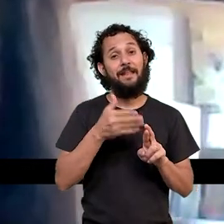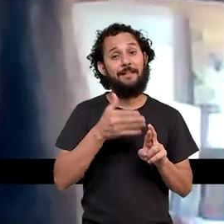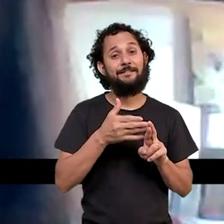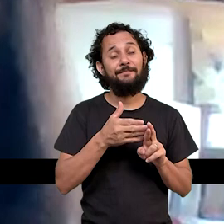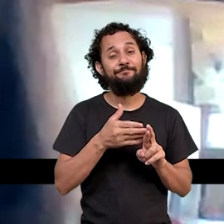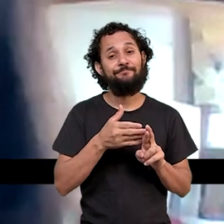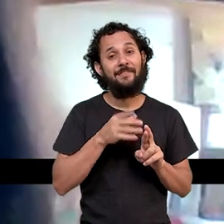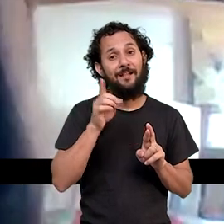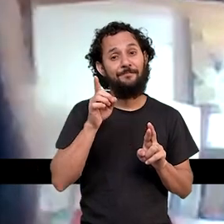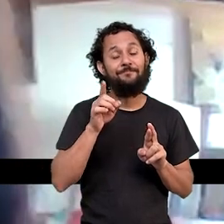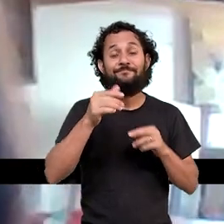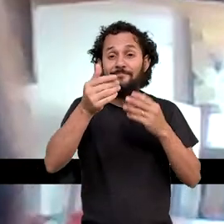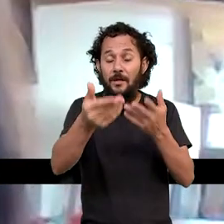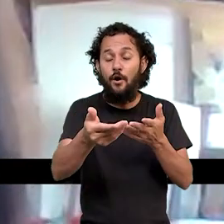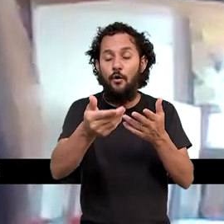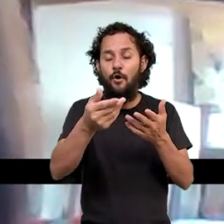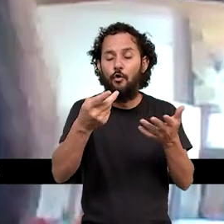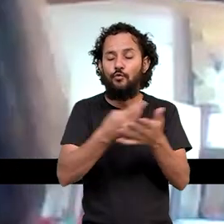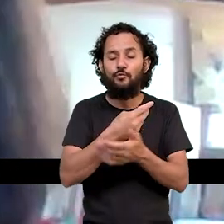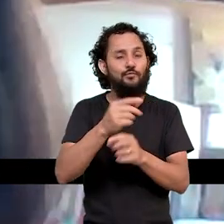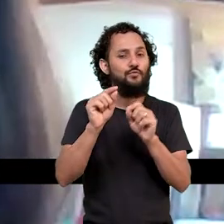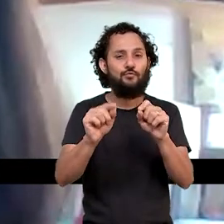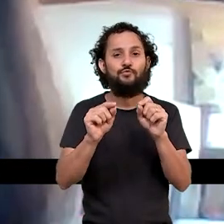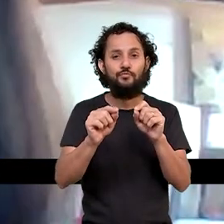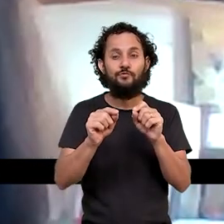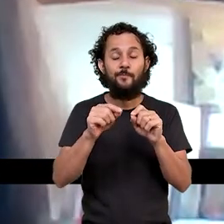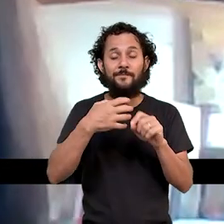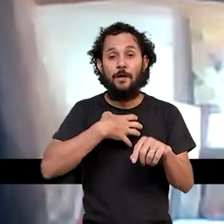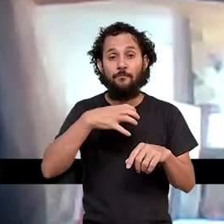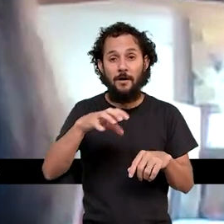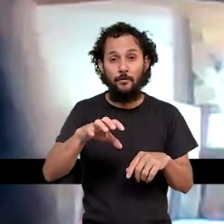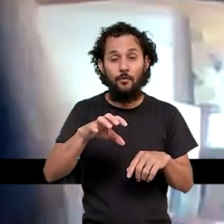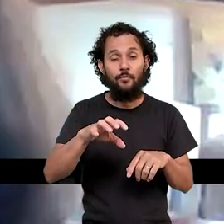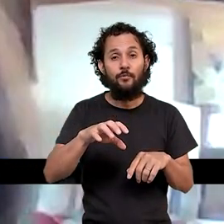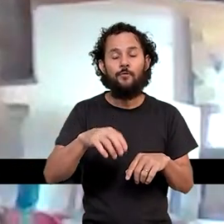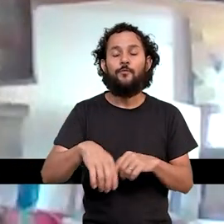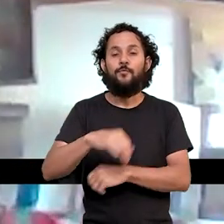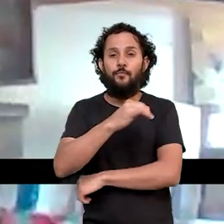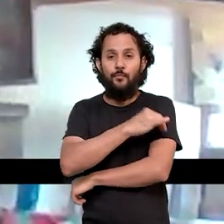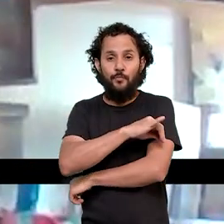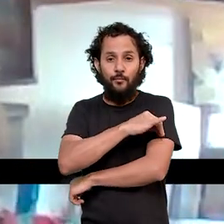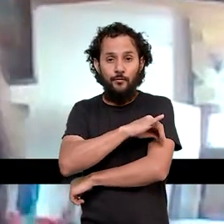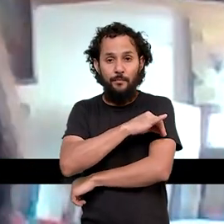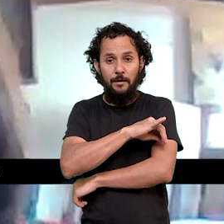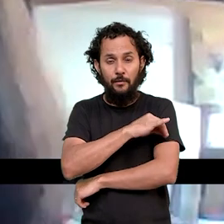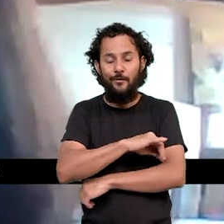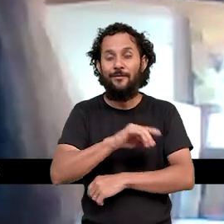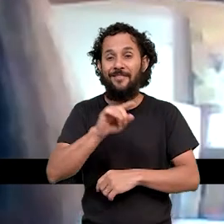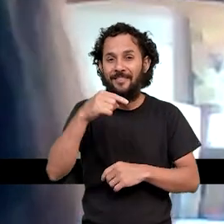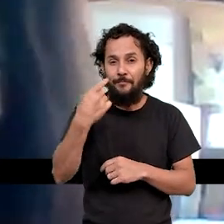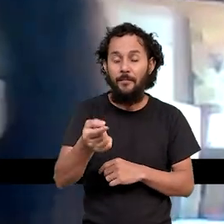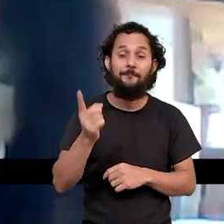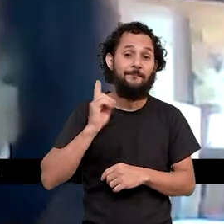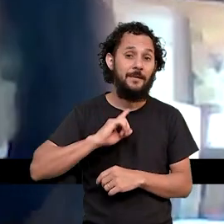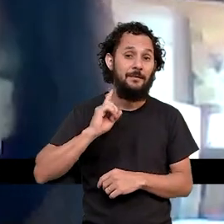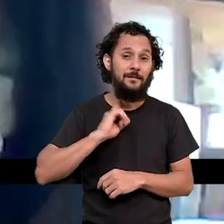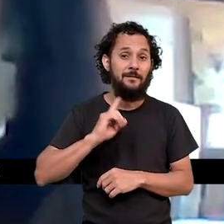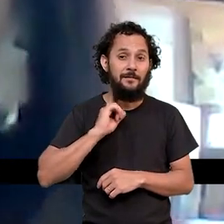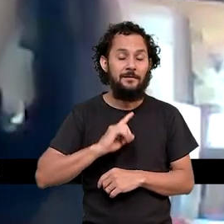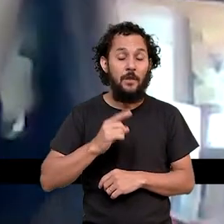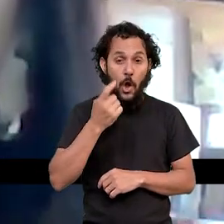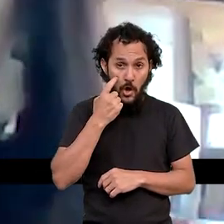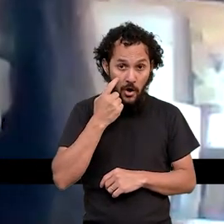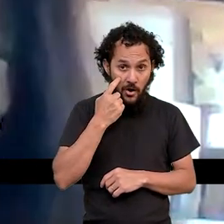então, nós vamos ter em Salvador, no Rio de Janeiro, depois em Minas